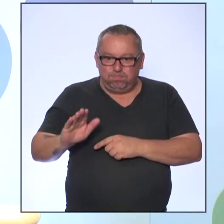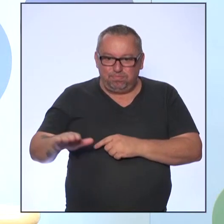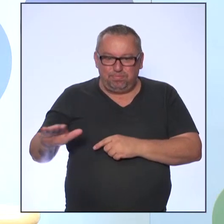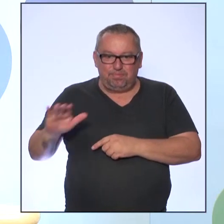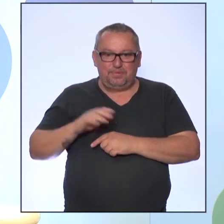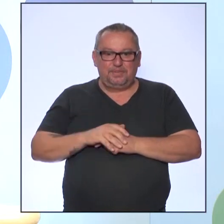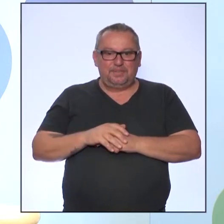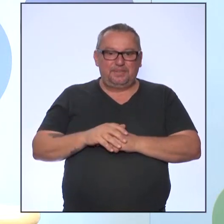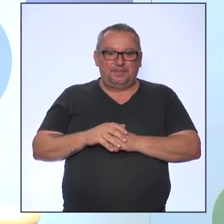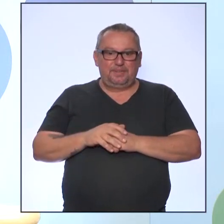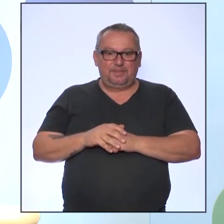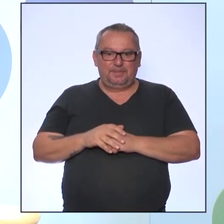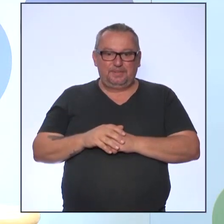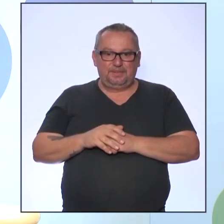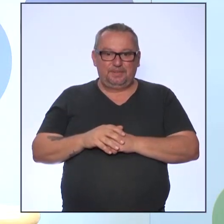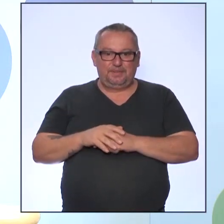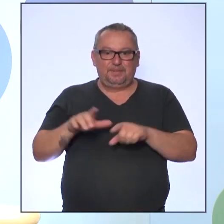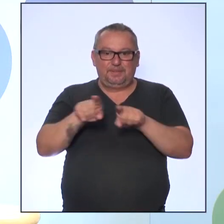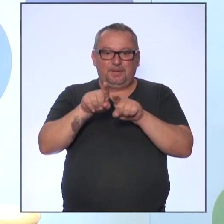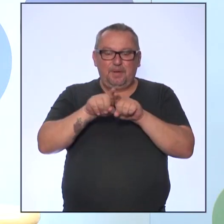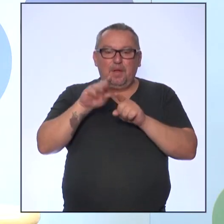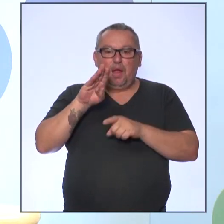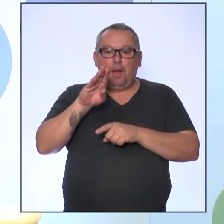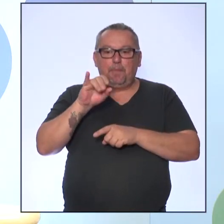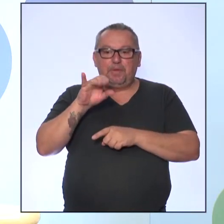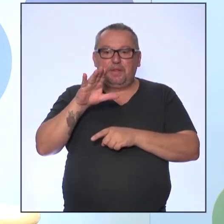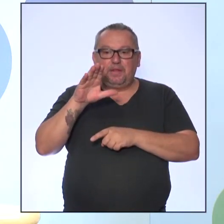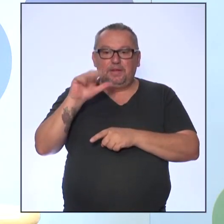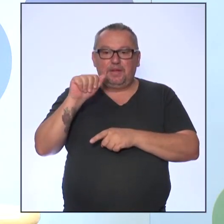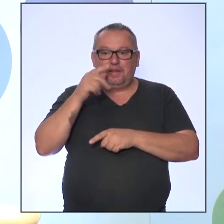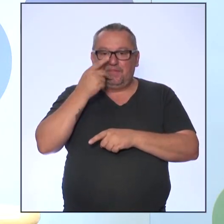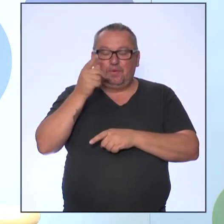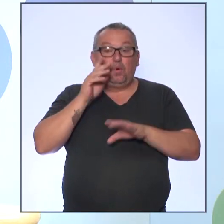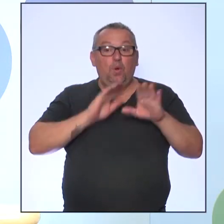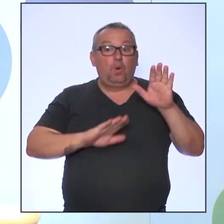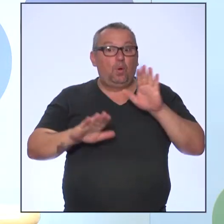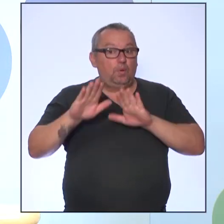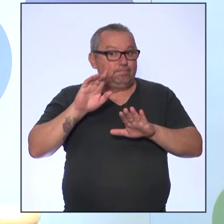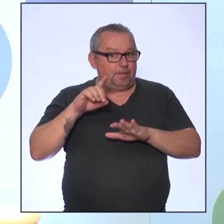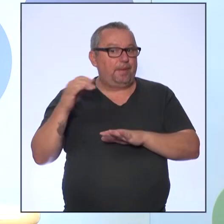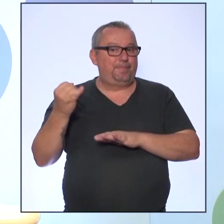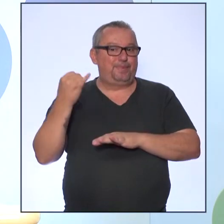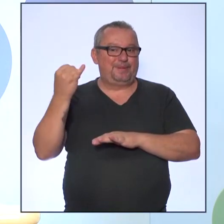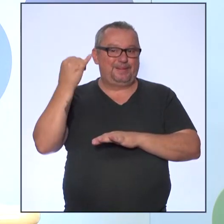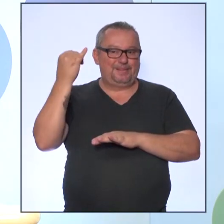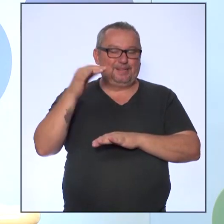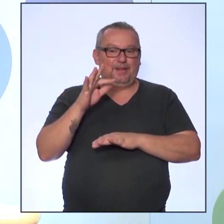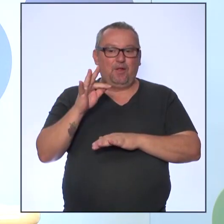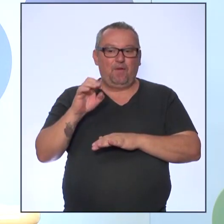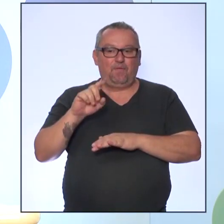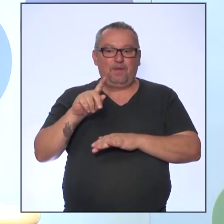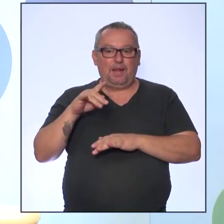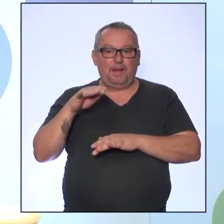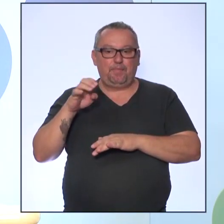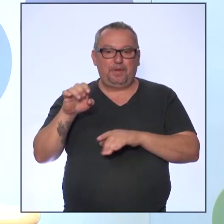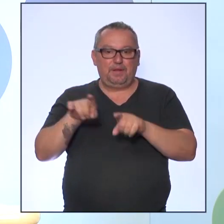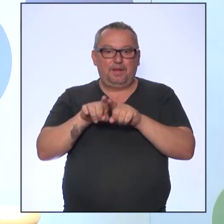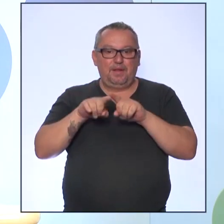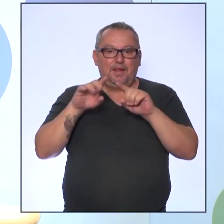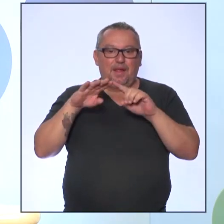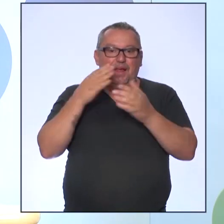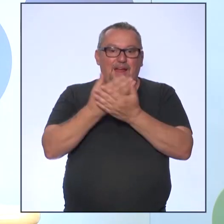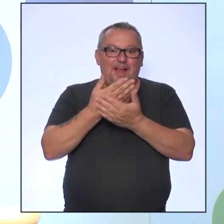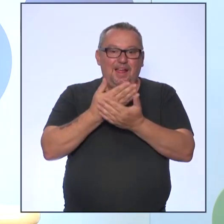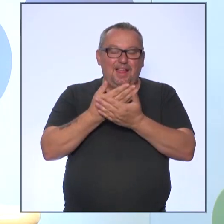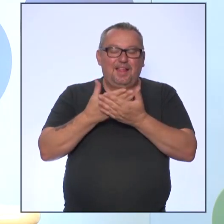sequência. A Bianca falando que o cuidado é fundamental. O Felipe está dizendo que a aula está muito